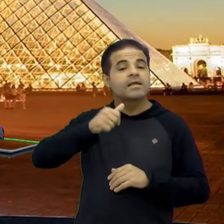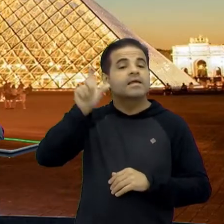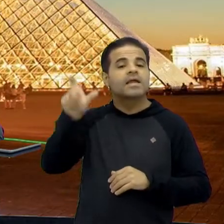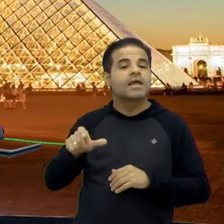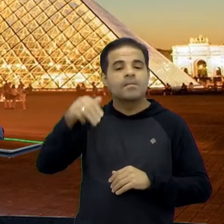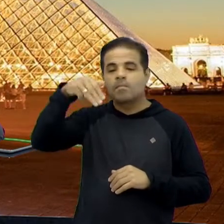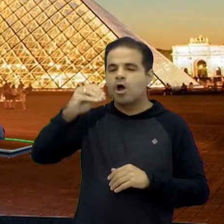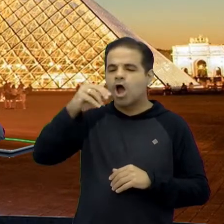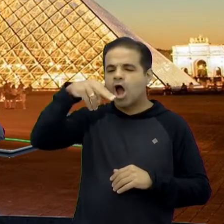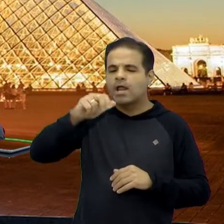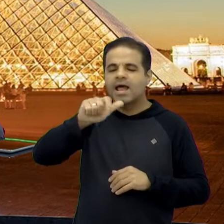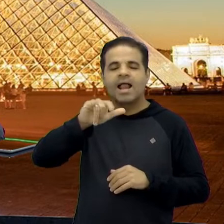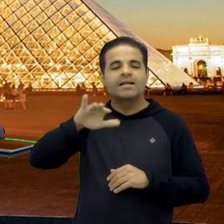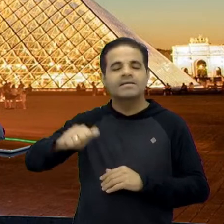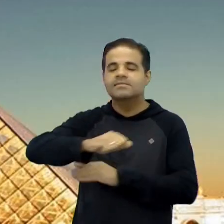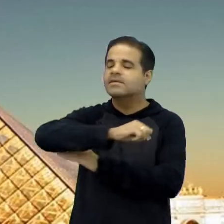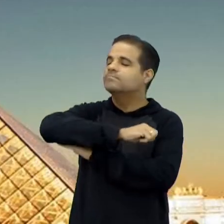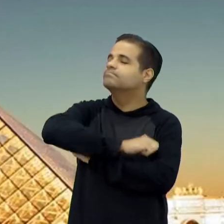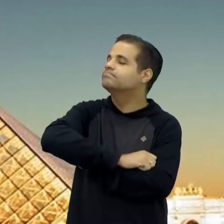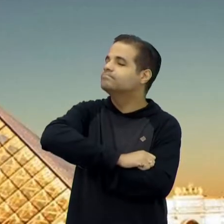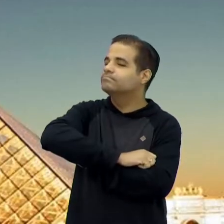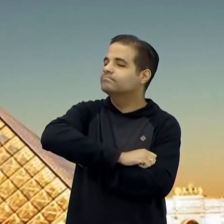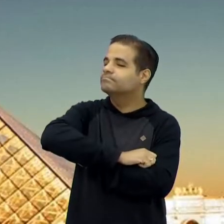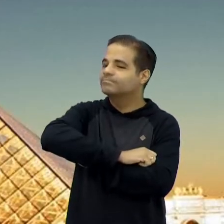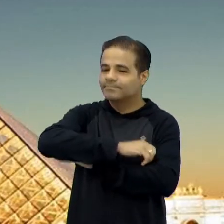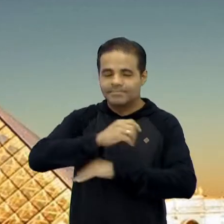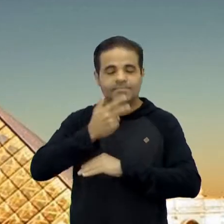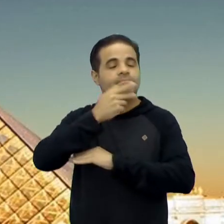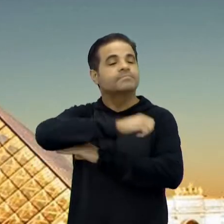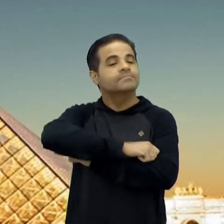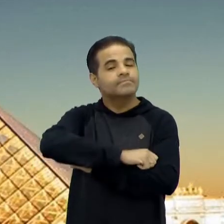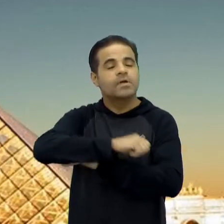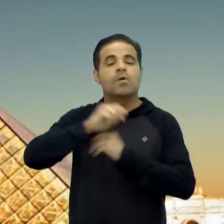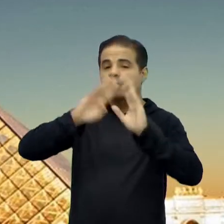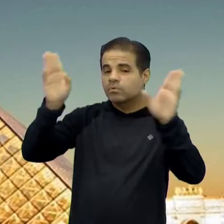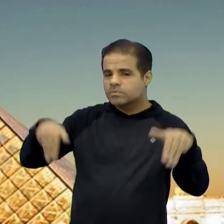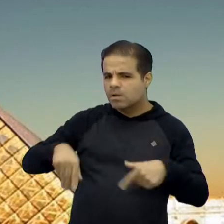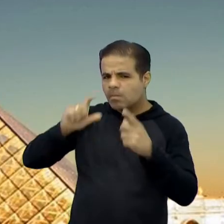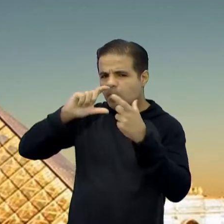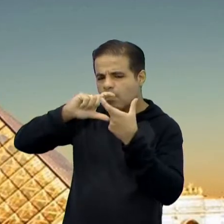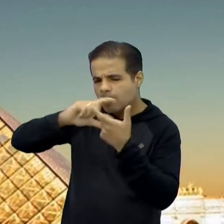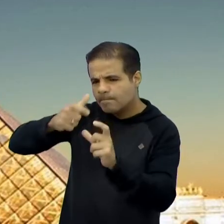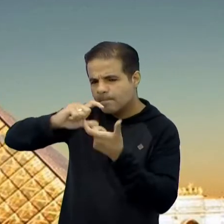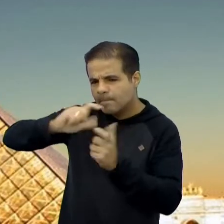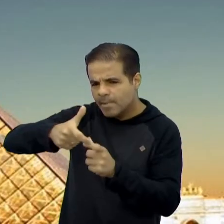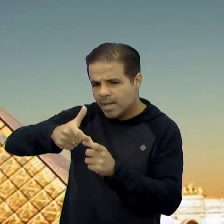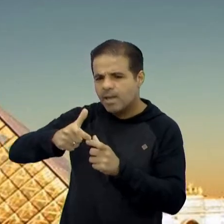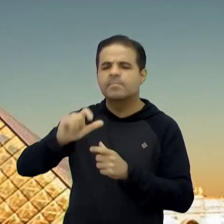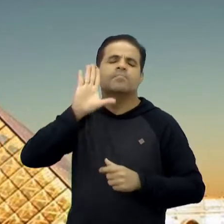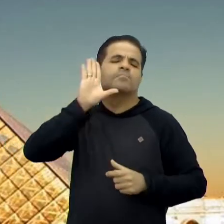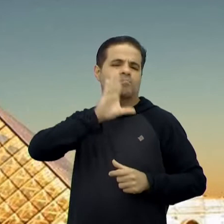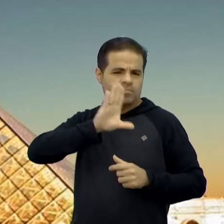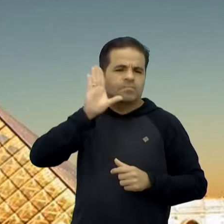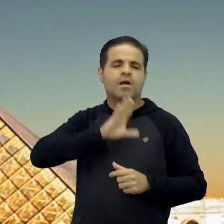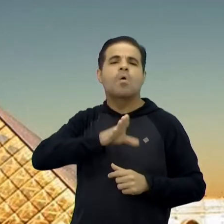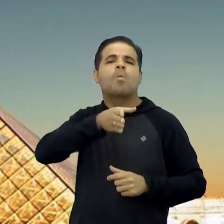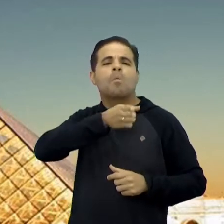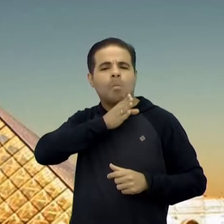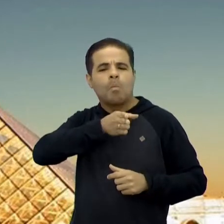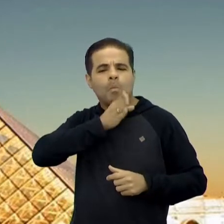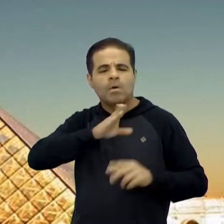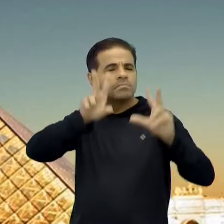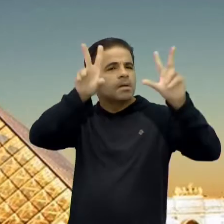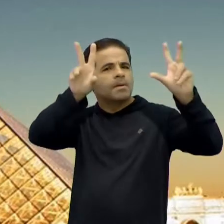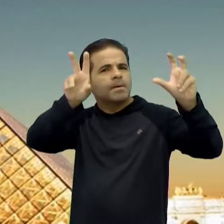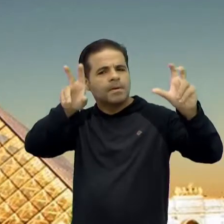Nós falamos bastante sobre ela aqui. Isso, você está falando de Museu do Meme, mas é bacana conhecer também os clássicos, né? Mas